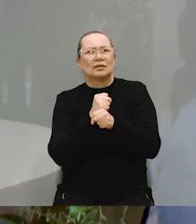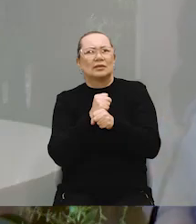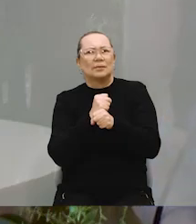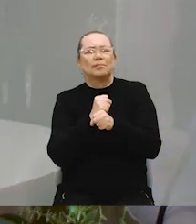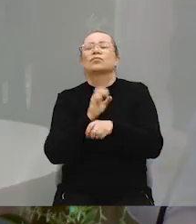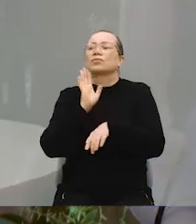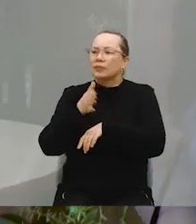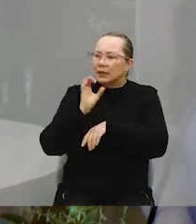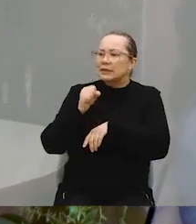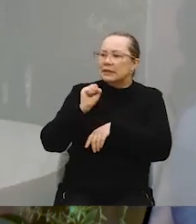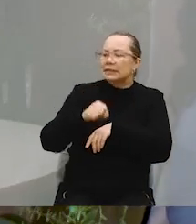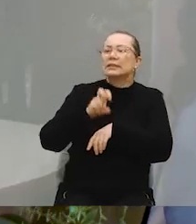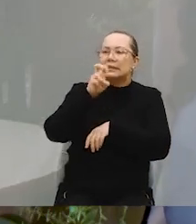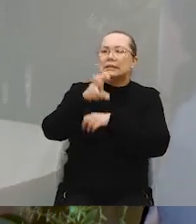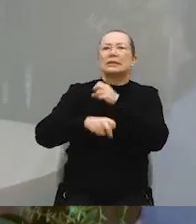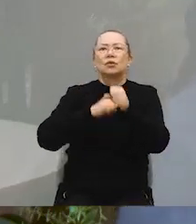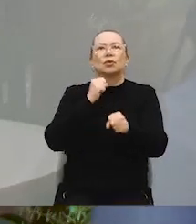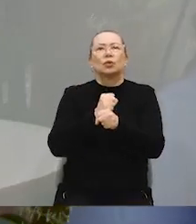Está com 5 anos.